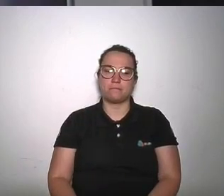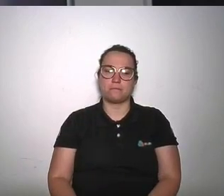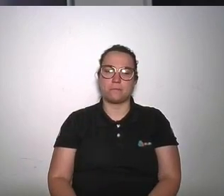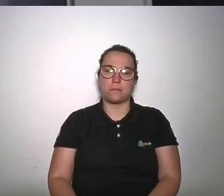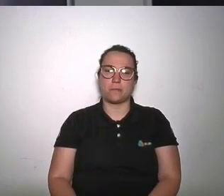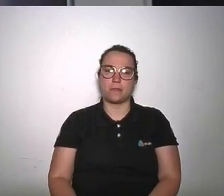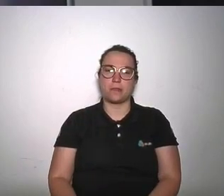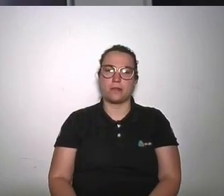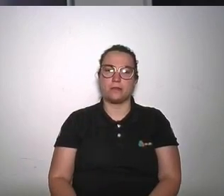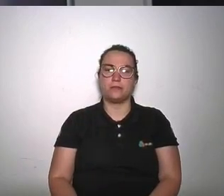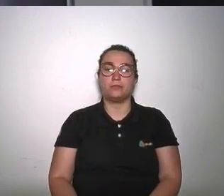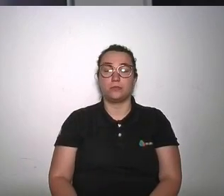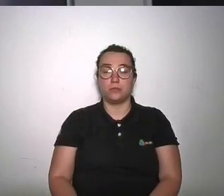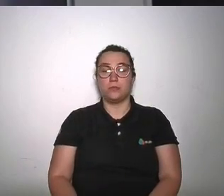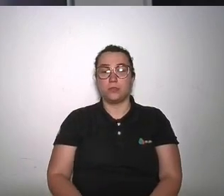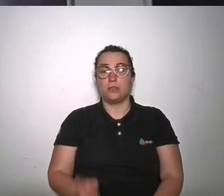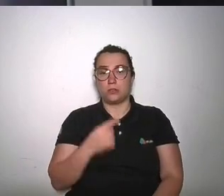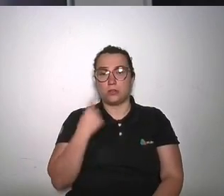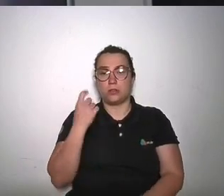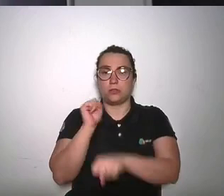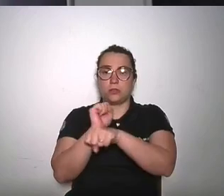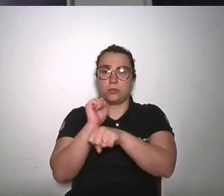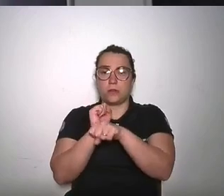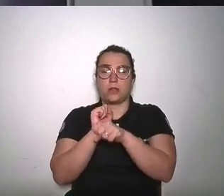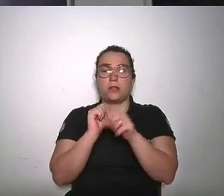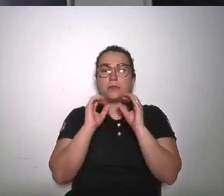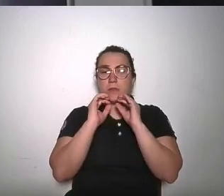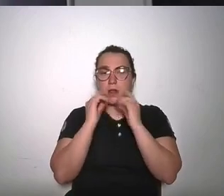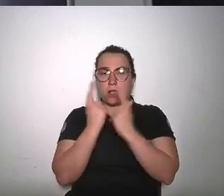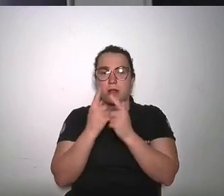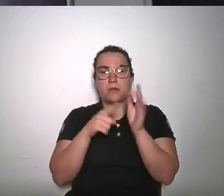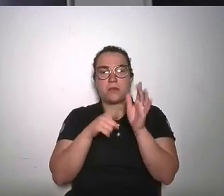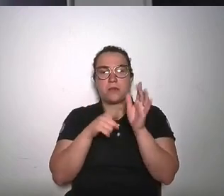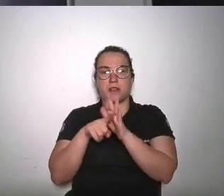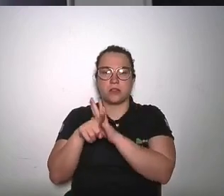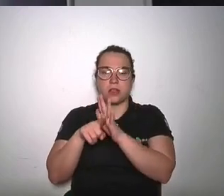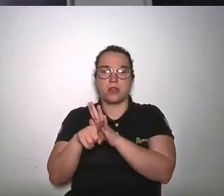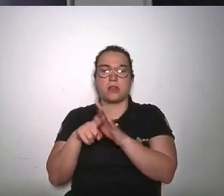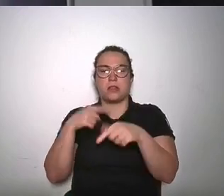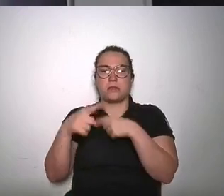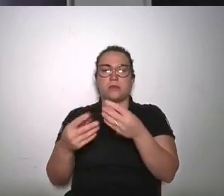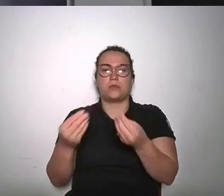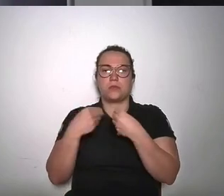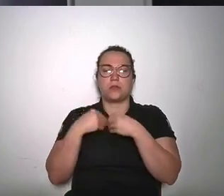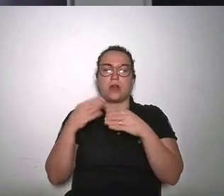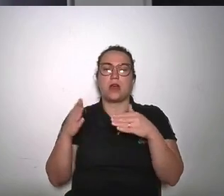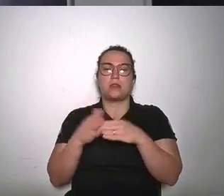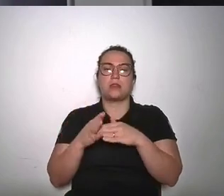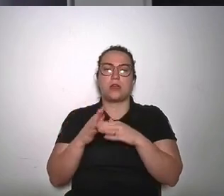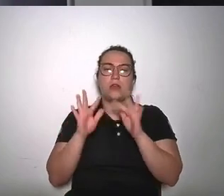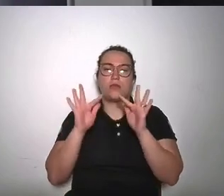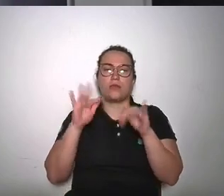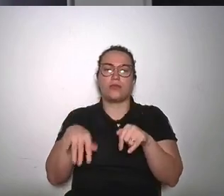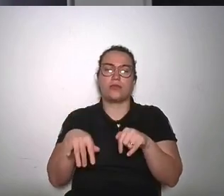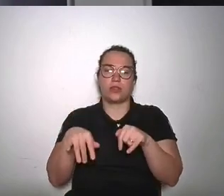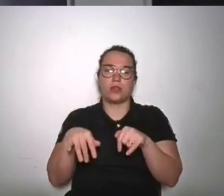isso, esperando que a Câmara analise e nos devolva até o fim da gestão do